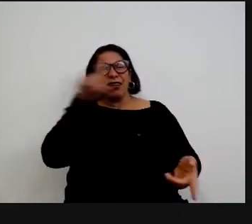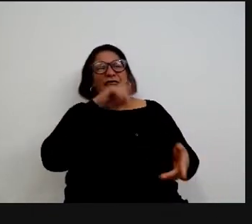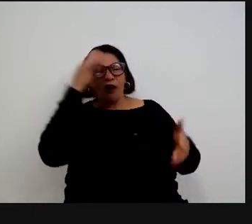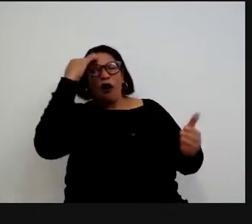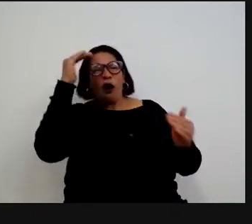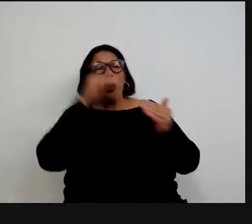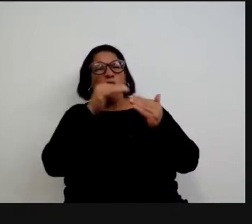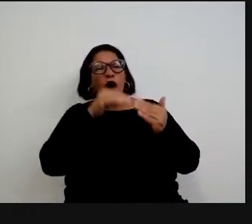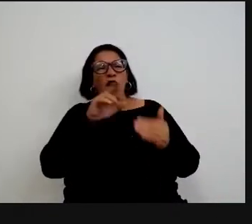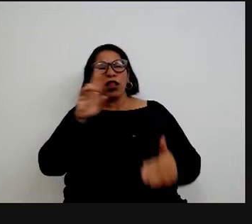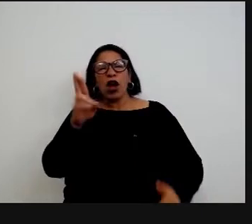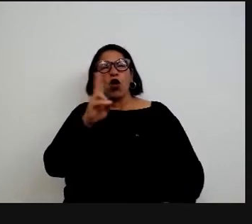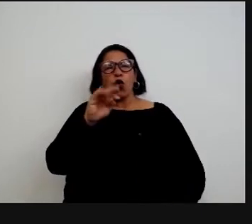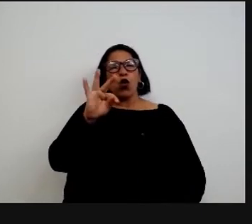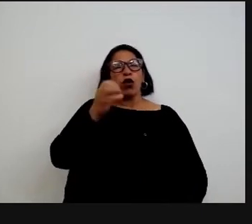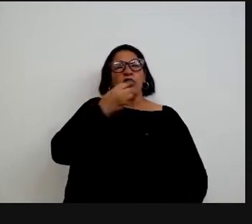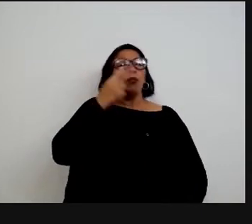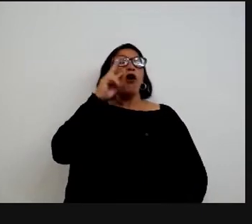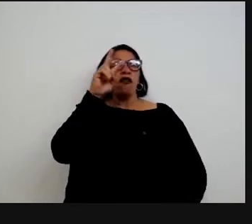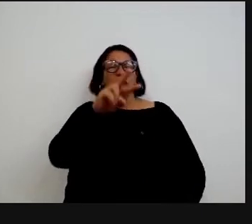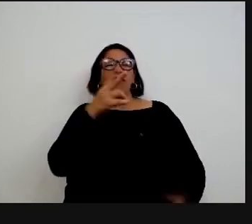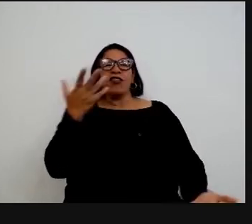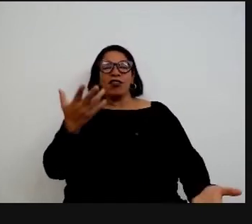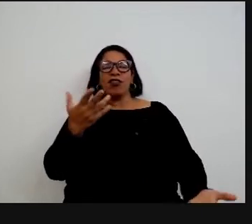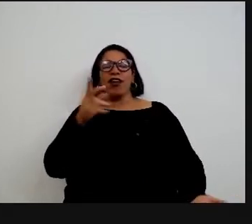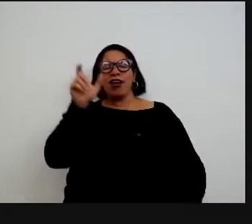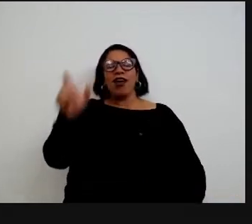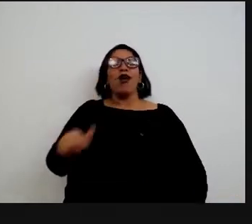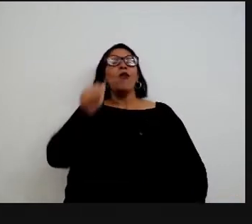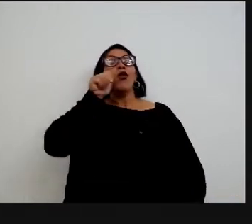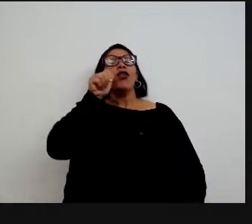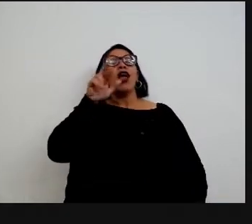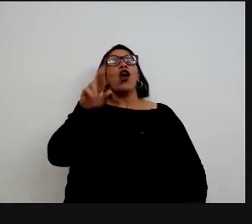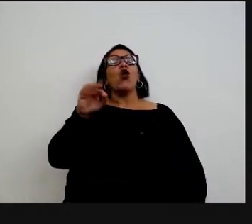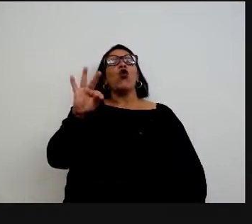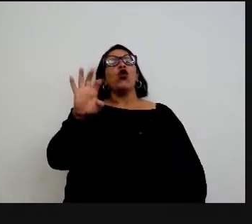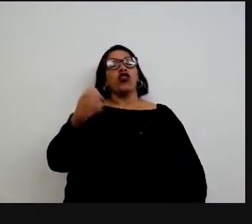Ruth? Tudo bom, Ruth? Prazer em tê-la aqui.